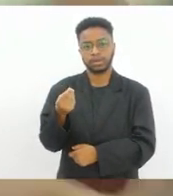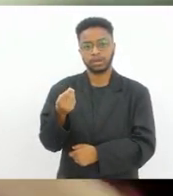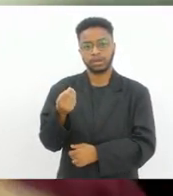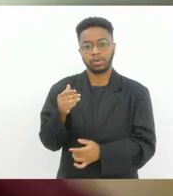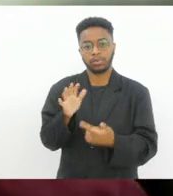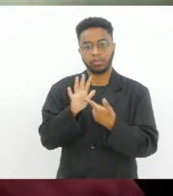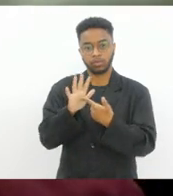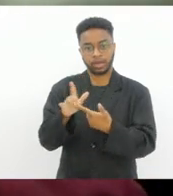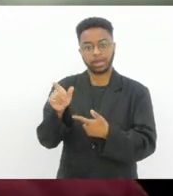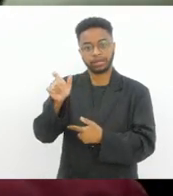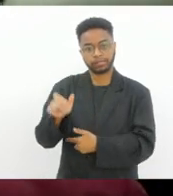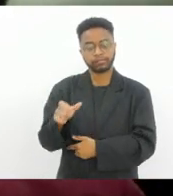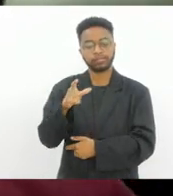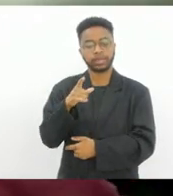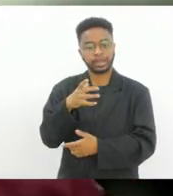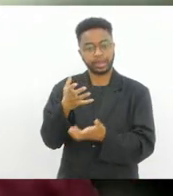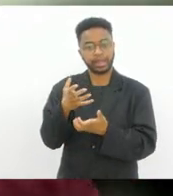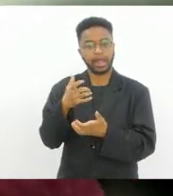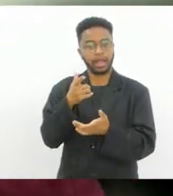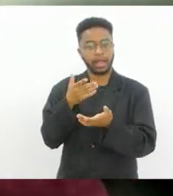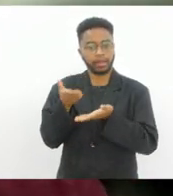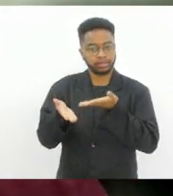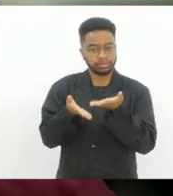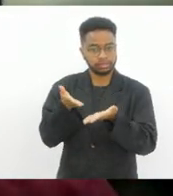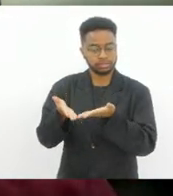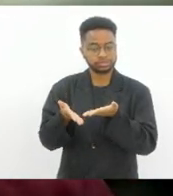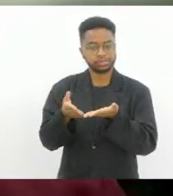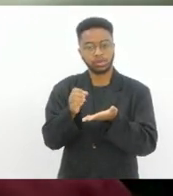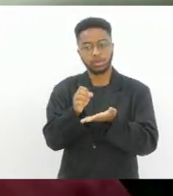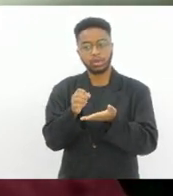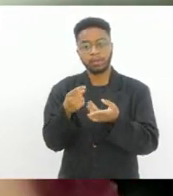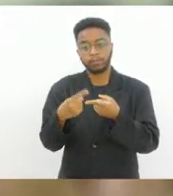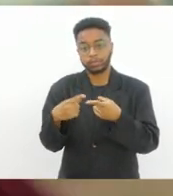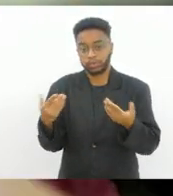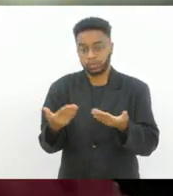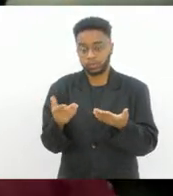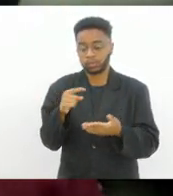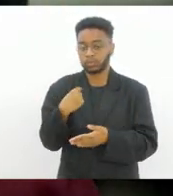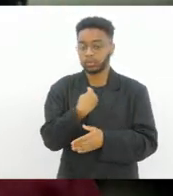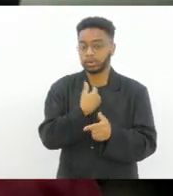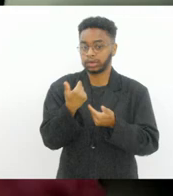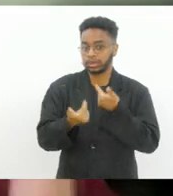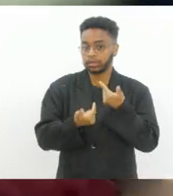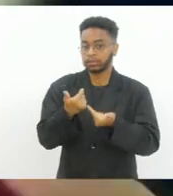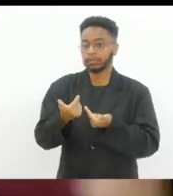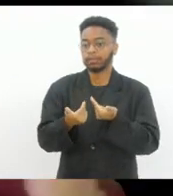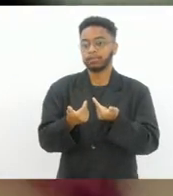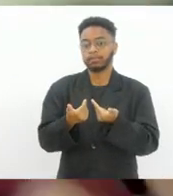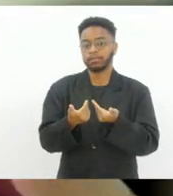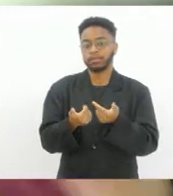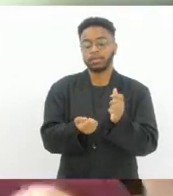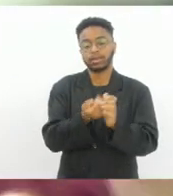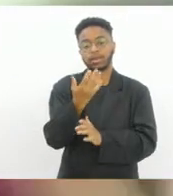manifestar que ela deseja aquele tipo de atendimento. Hoje a gente está trabalhando para a implementação de outras